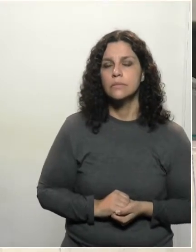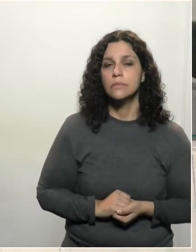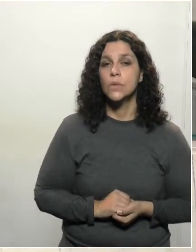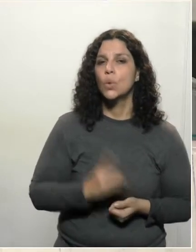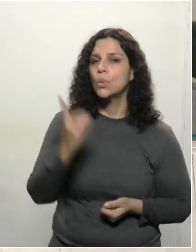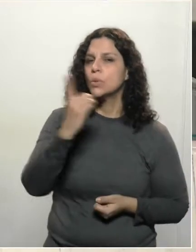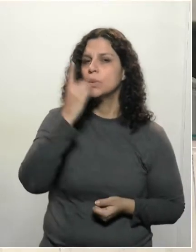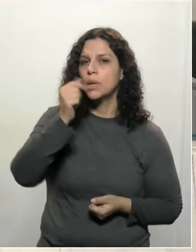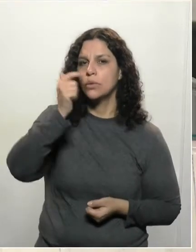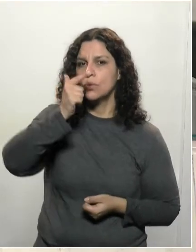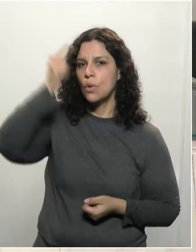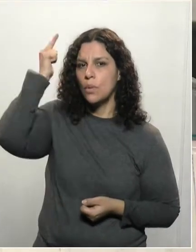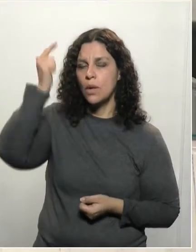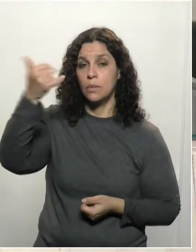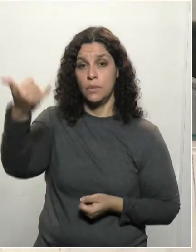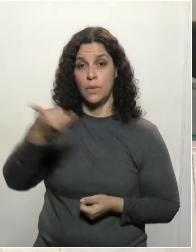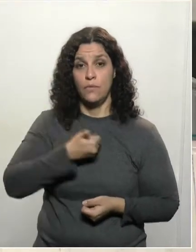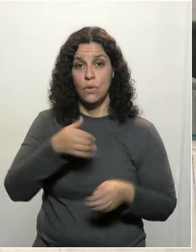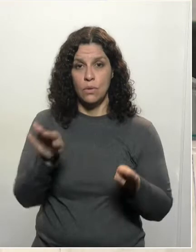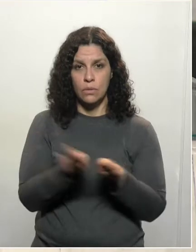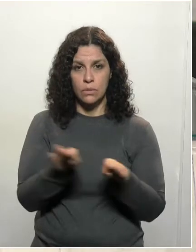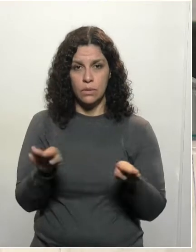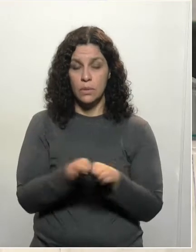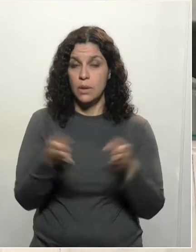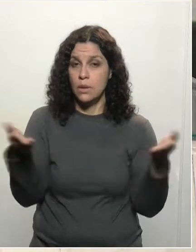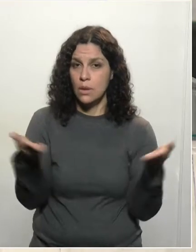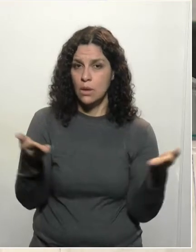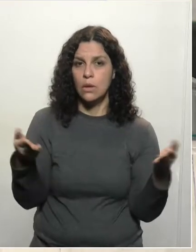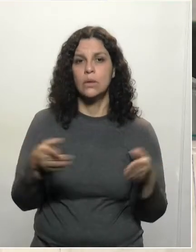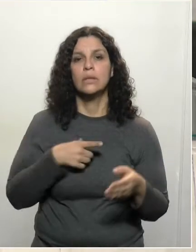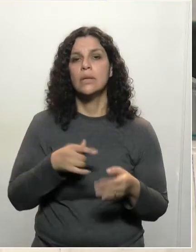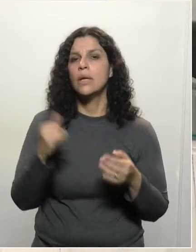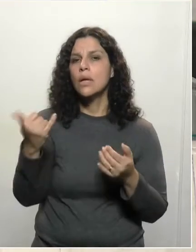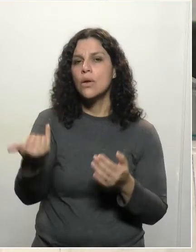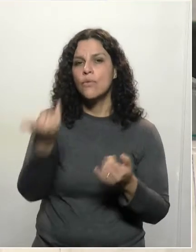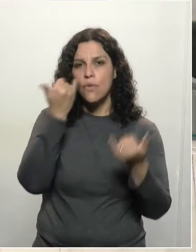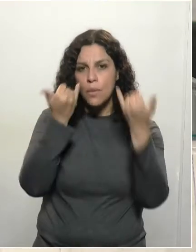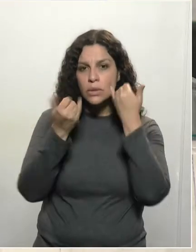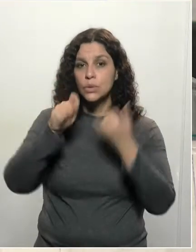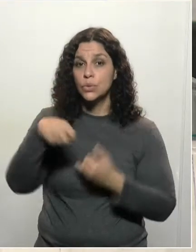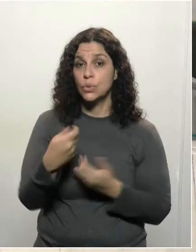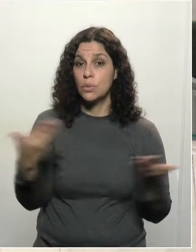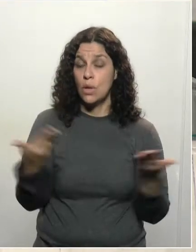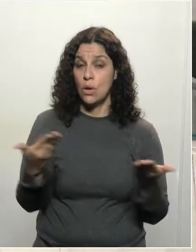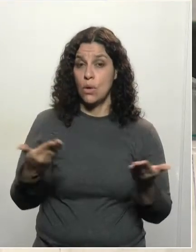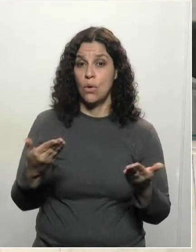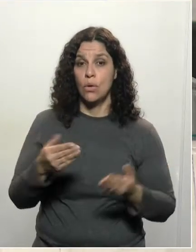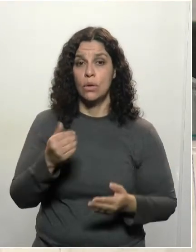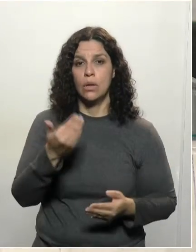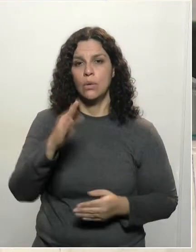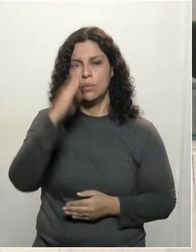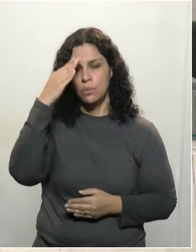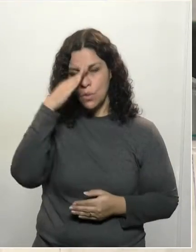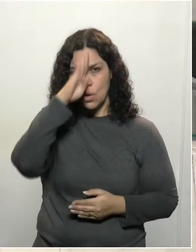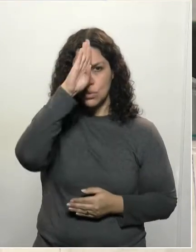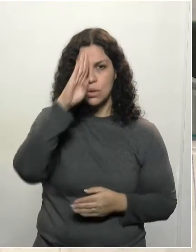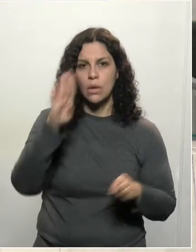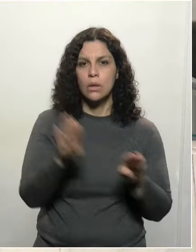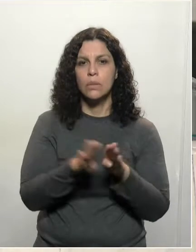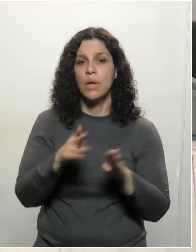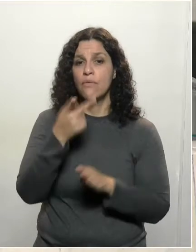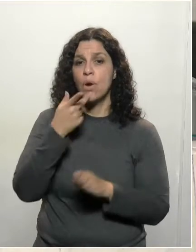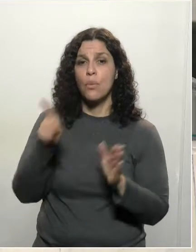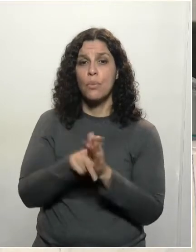O deputado Romanelli acaba de me informar que já está aqui a informação de que o presidente Bolsonaro